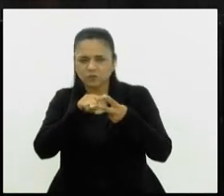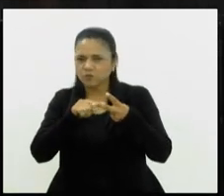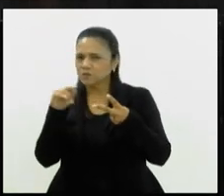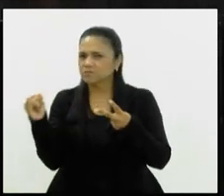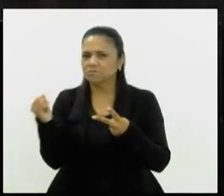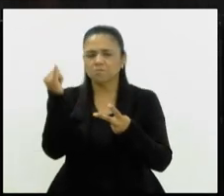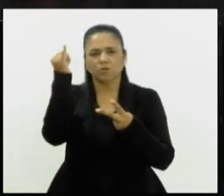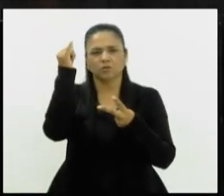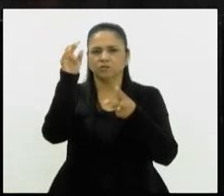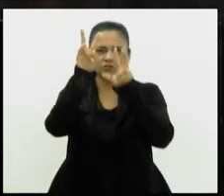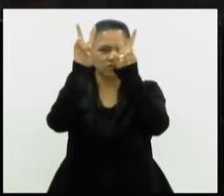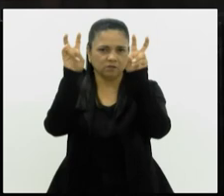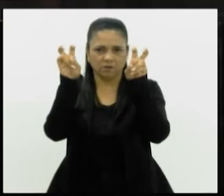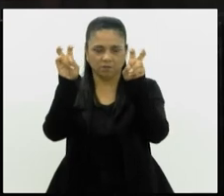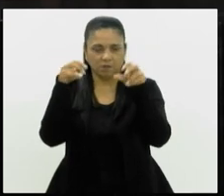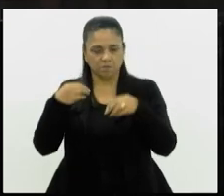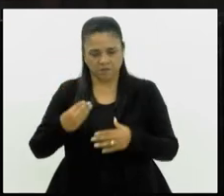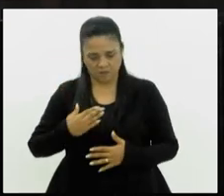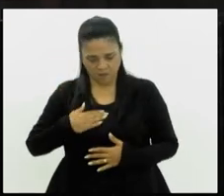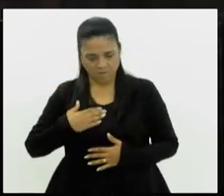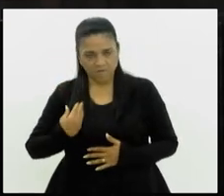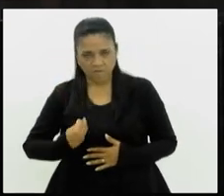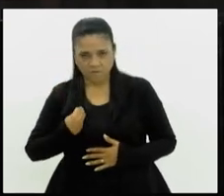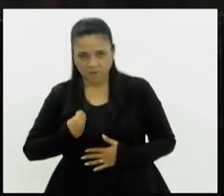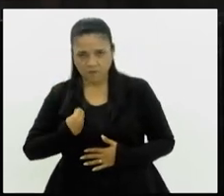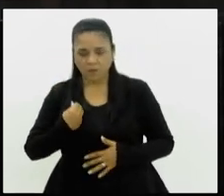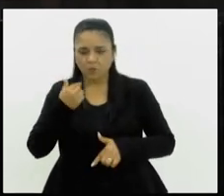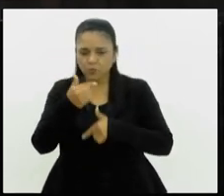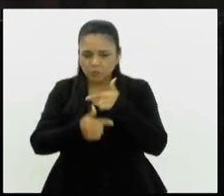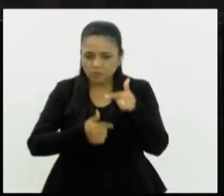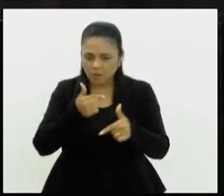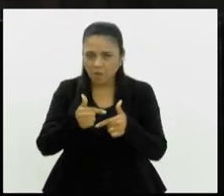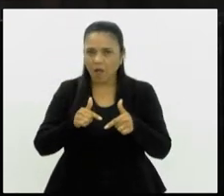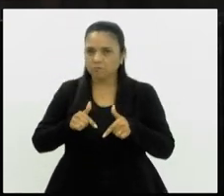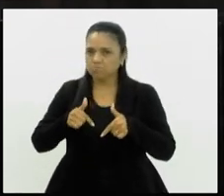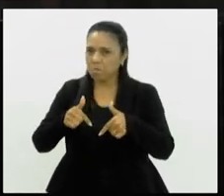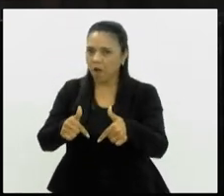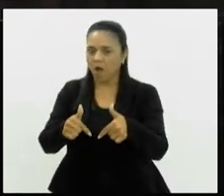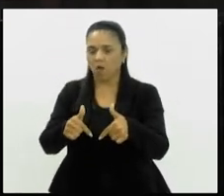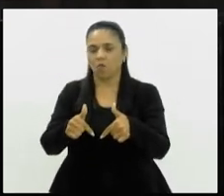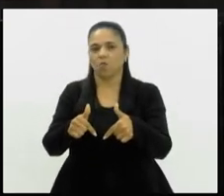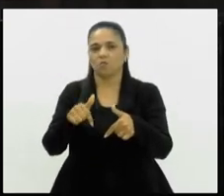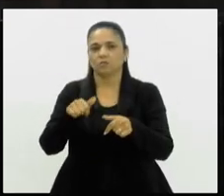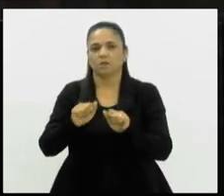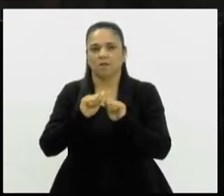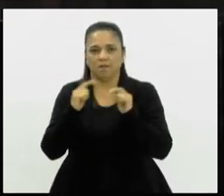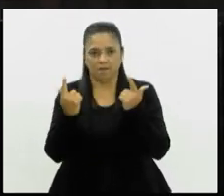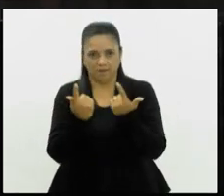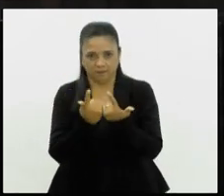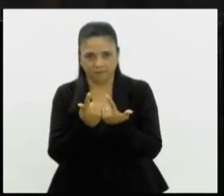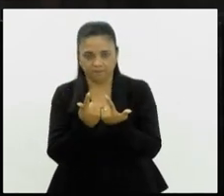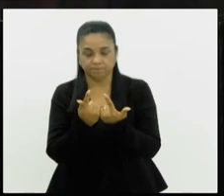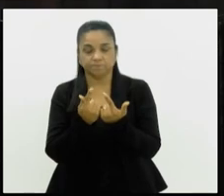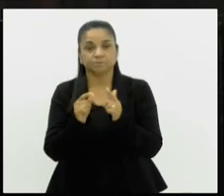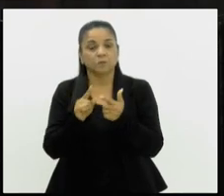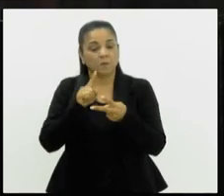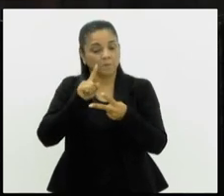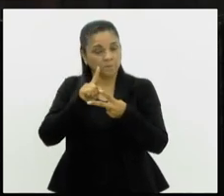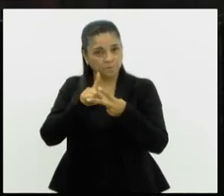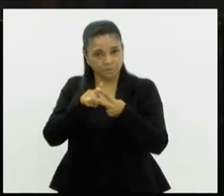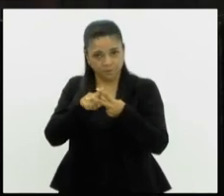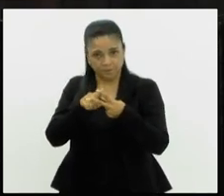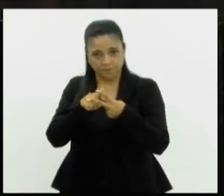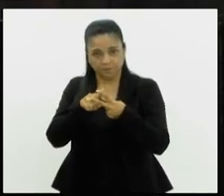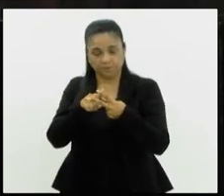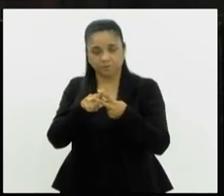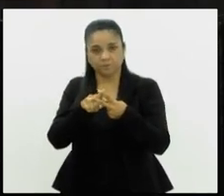para a minha vida e para a condução do trabalho que temos desempenhado aqui na Alerj. O primeiro deles, presidente Marta